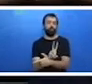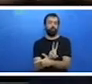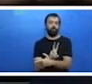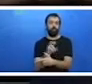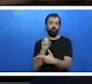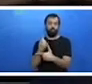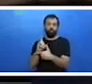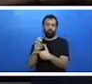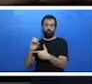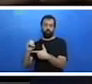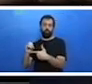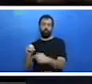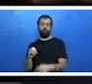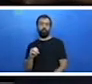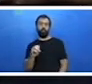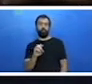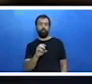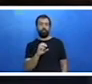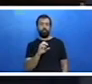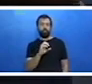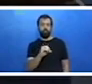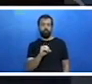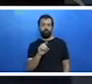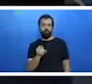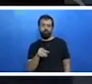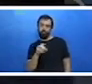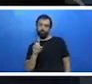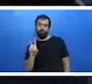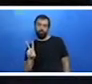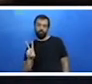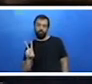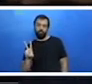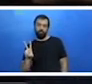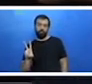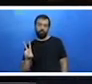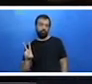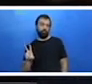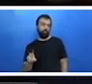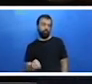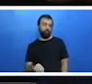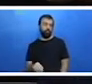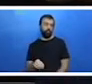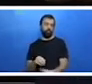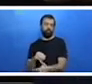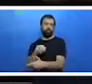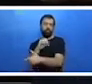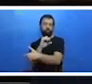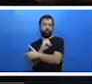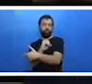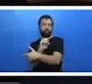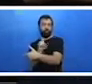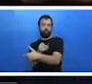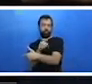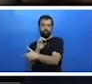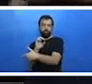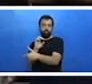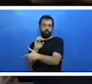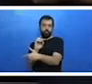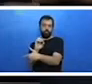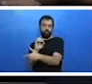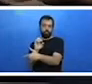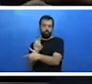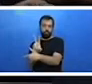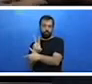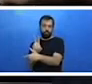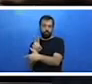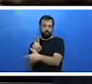me dar 2/10, porque isso eu já aprendi, ó. Eu andei com a vírgula para lá. Agora eu tenho 2/10, eu vou voltar com a